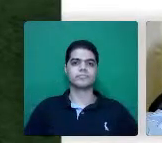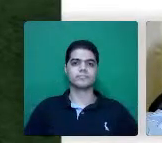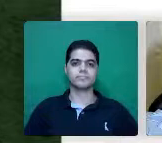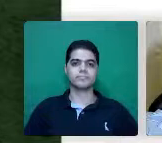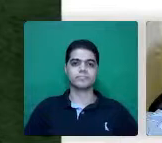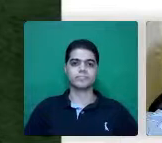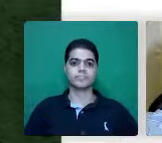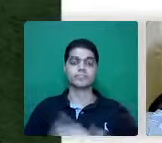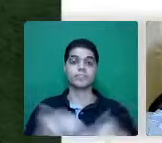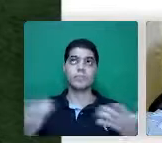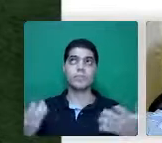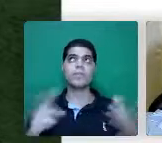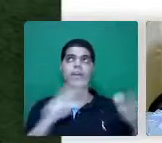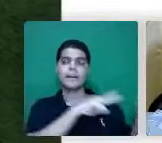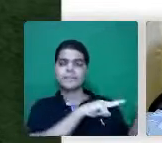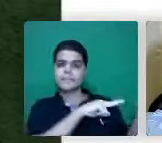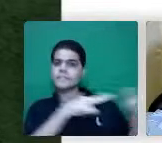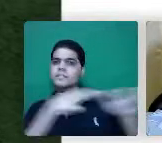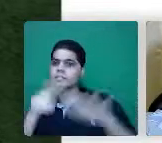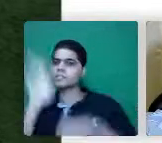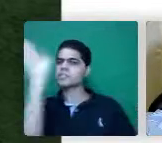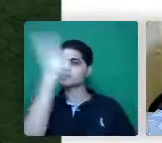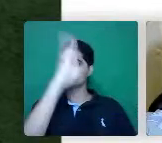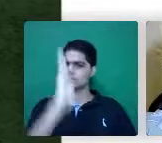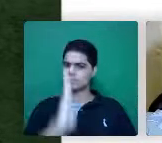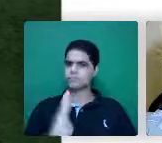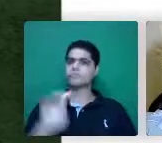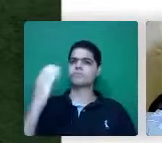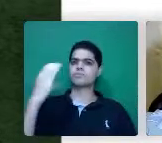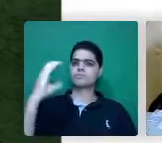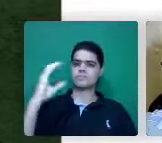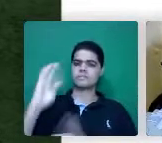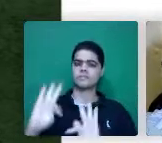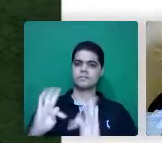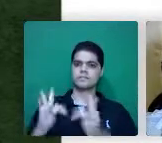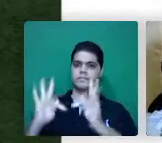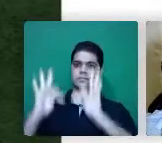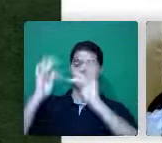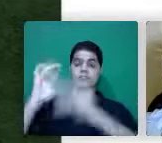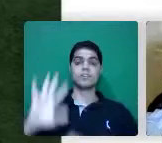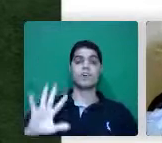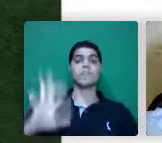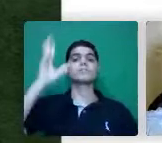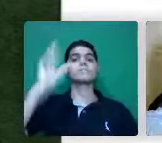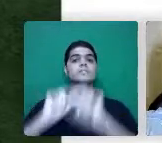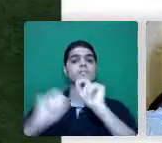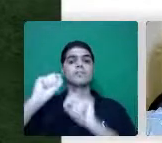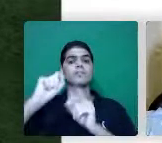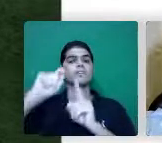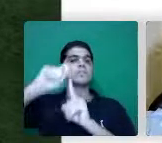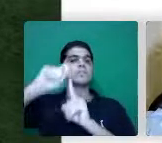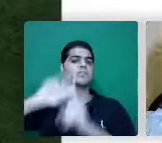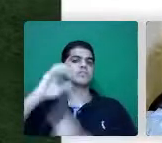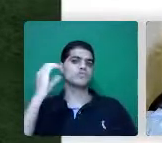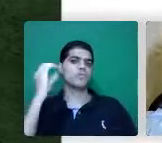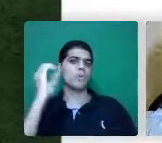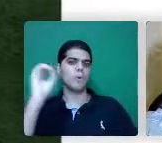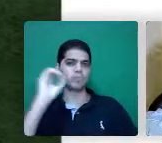A Semana Nacional de Ciência e Tecnologia acontece geralmente em outubro, né? Outubro de cada